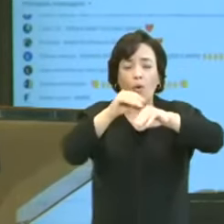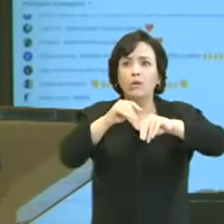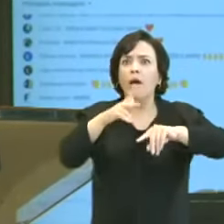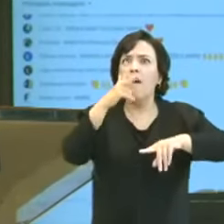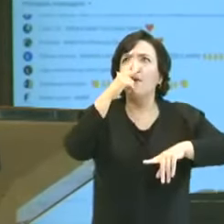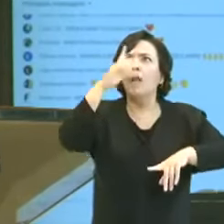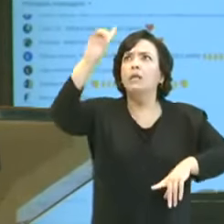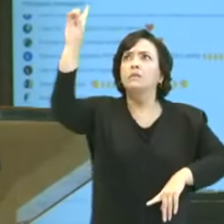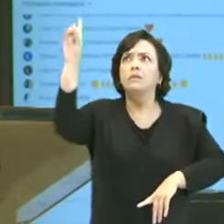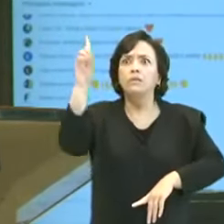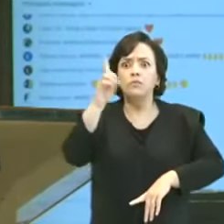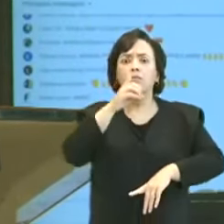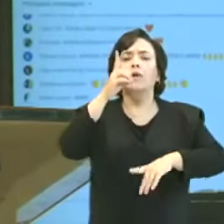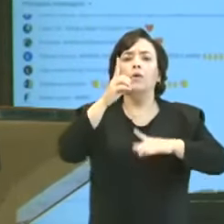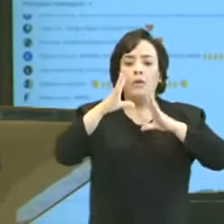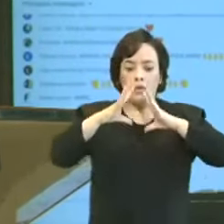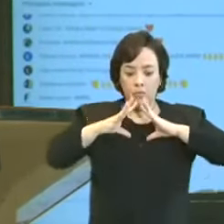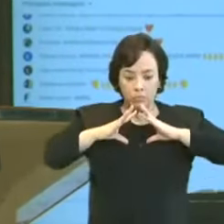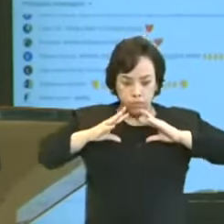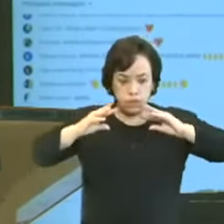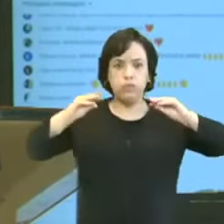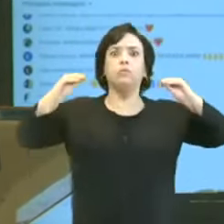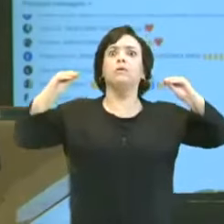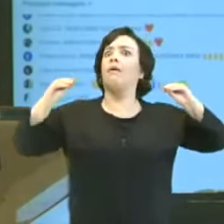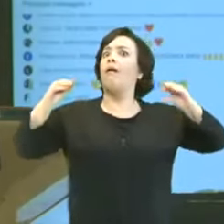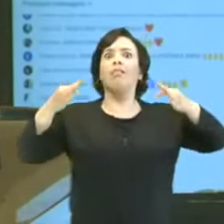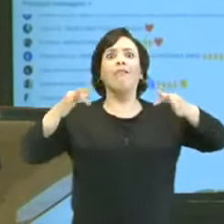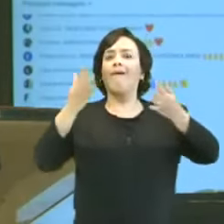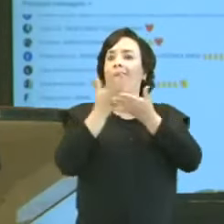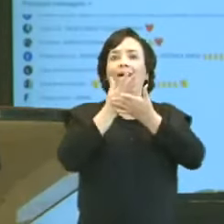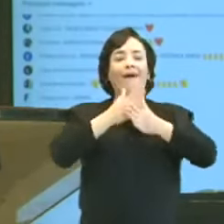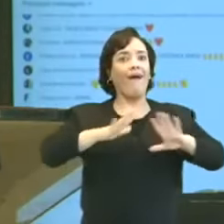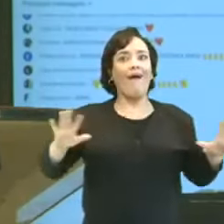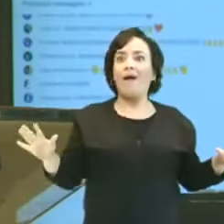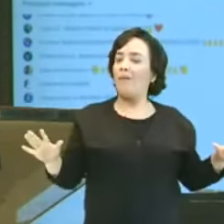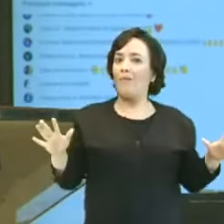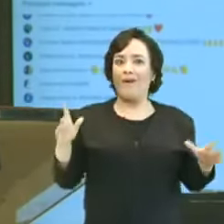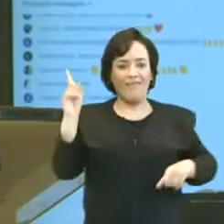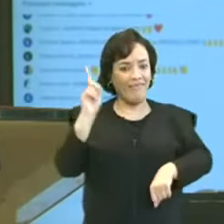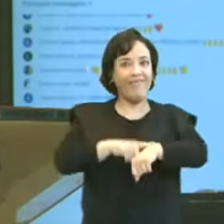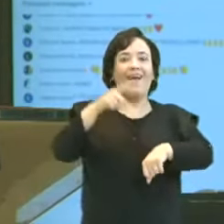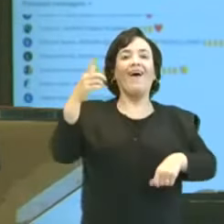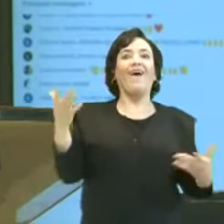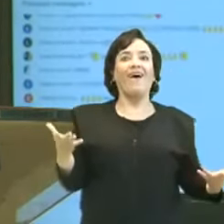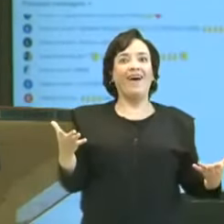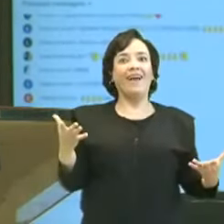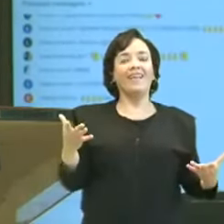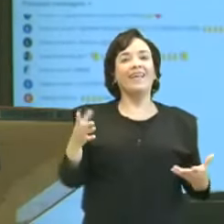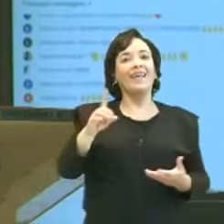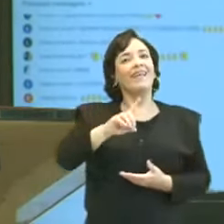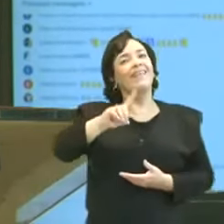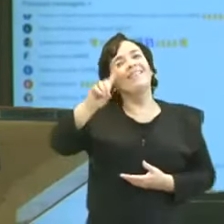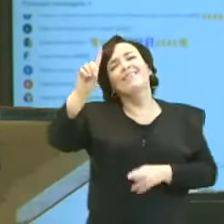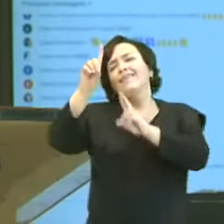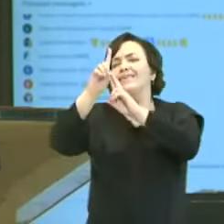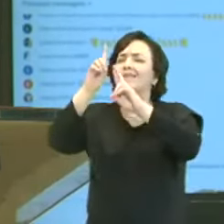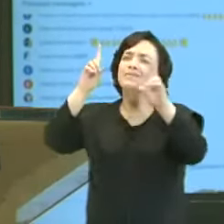tivesse retirado com as mãos a dor que eu estava sentindo. O nosso Deus